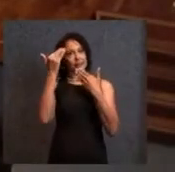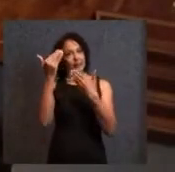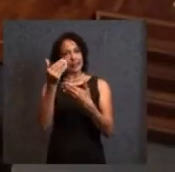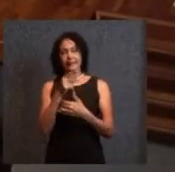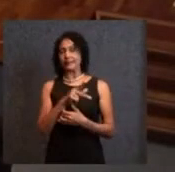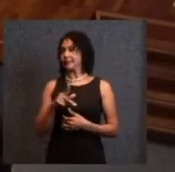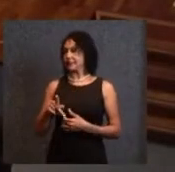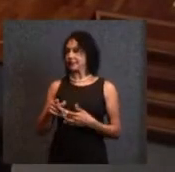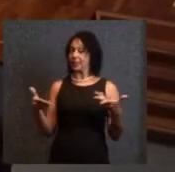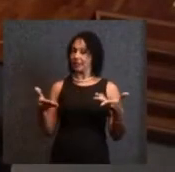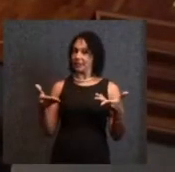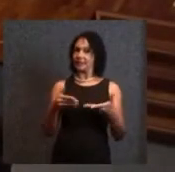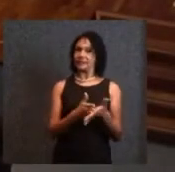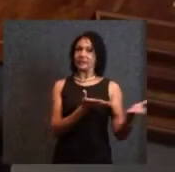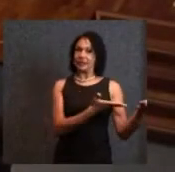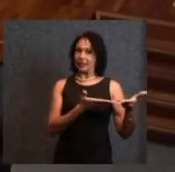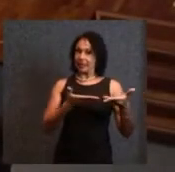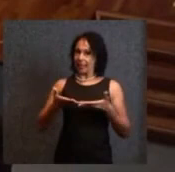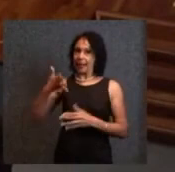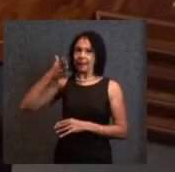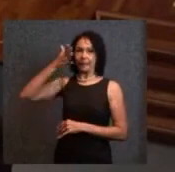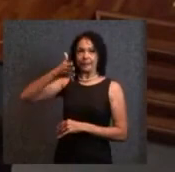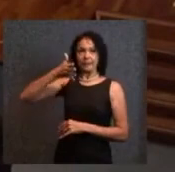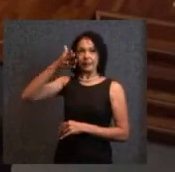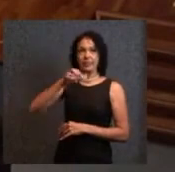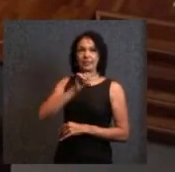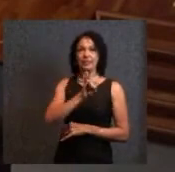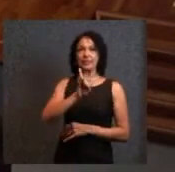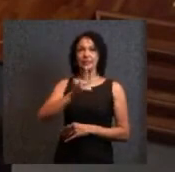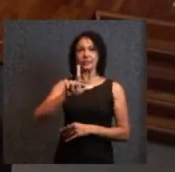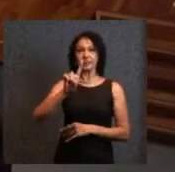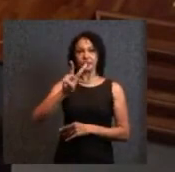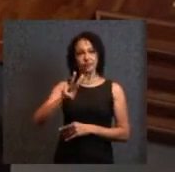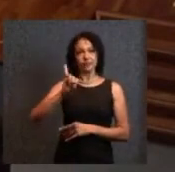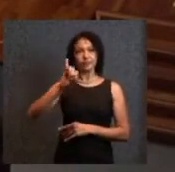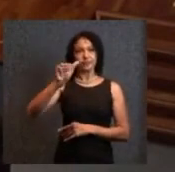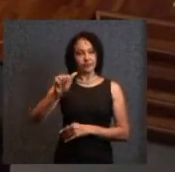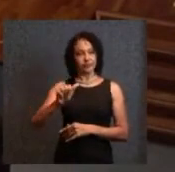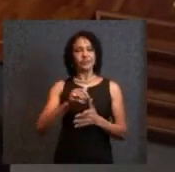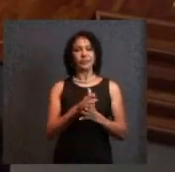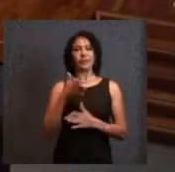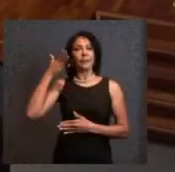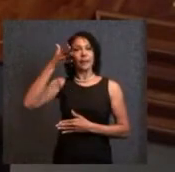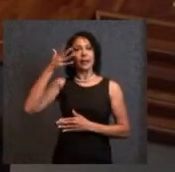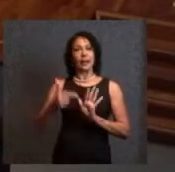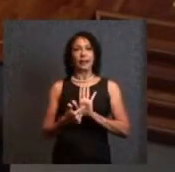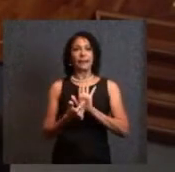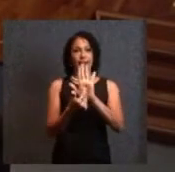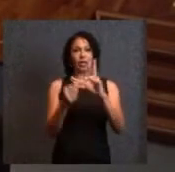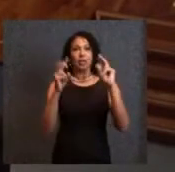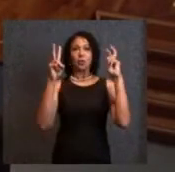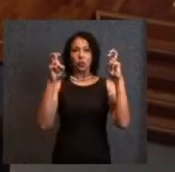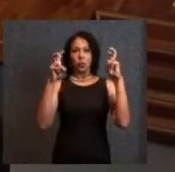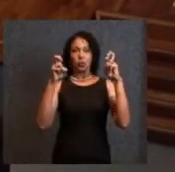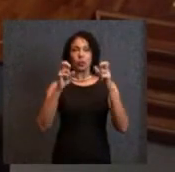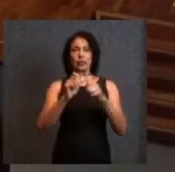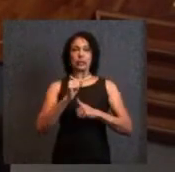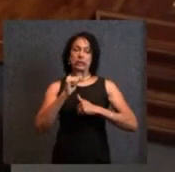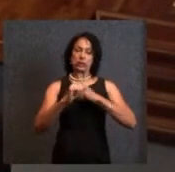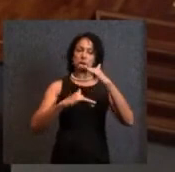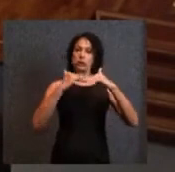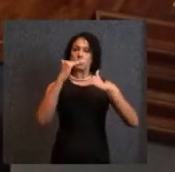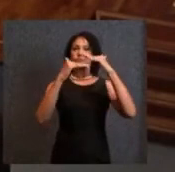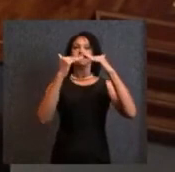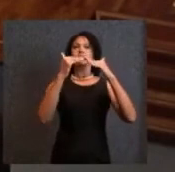professora. Neste momento, eu convido a palestrante Silvia Maria Monteiro Lima Vieira para a apresentação do tema Fortalecimento